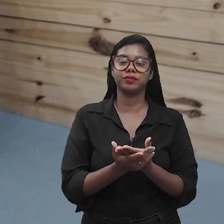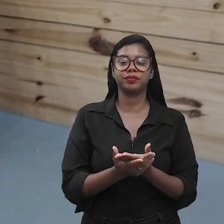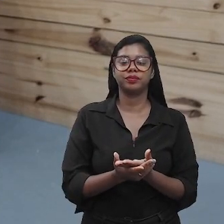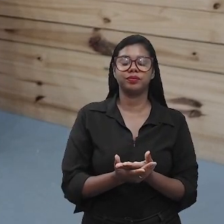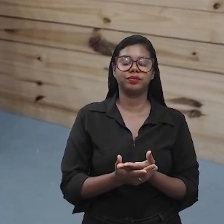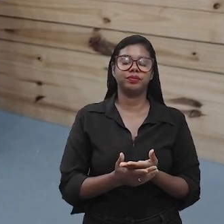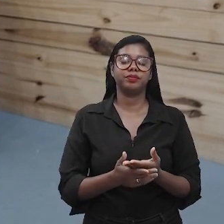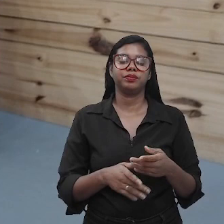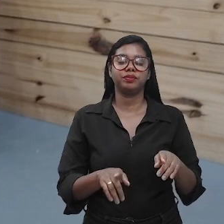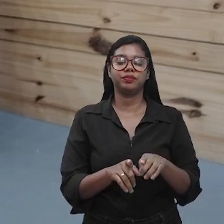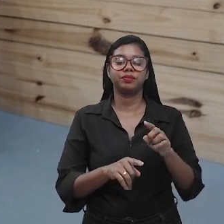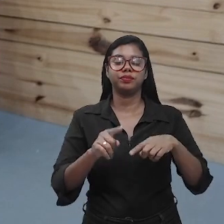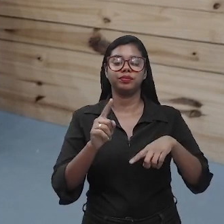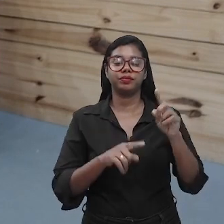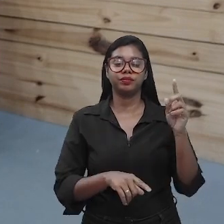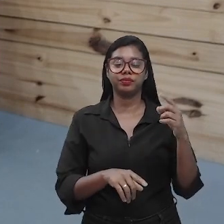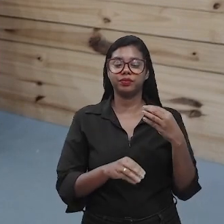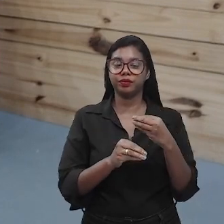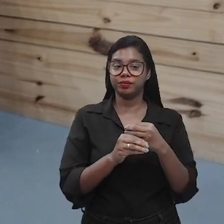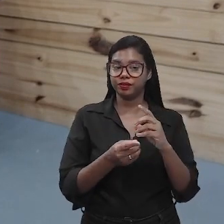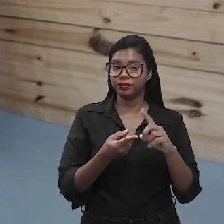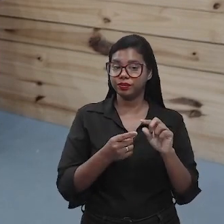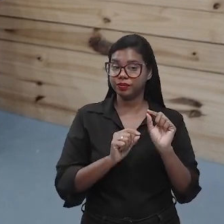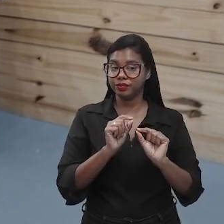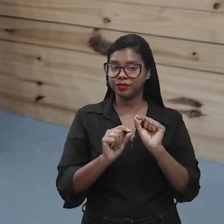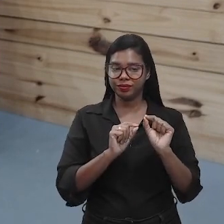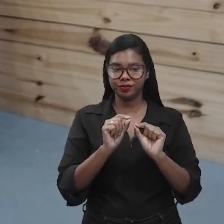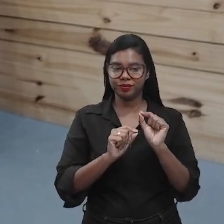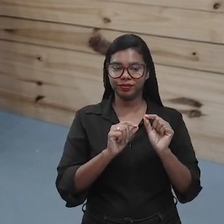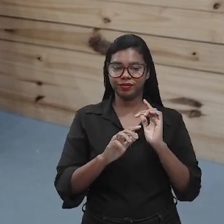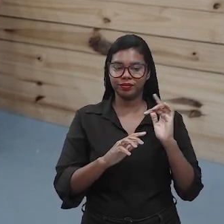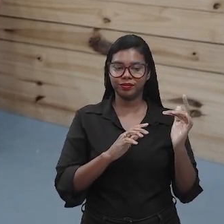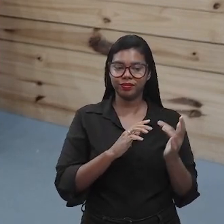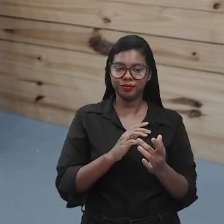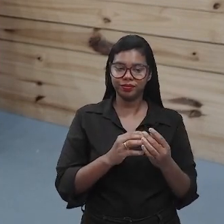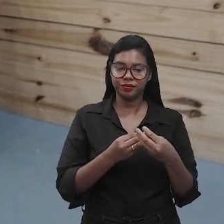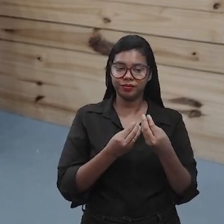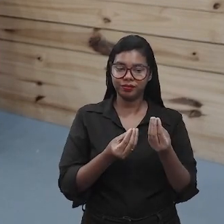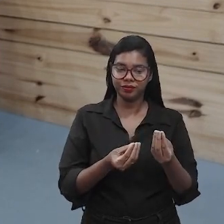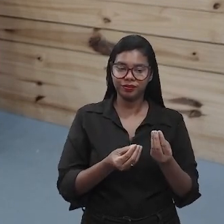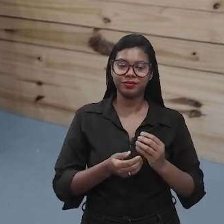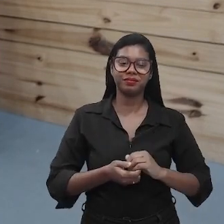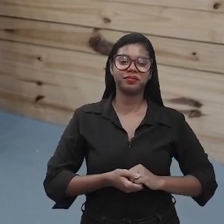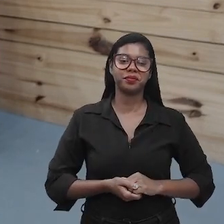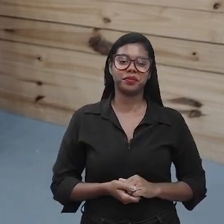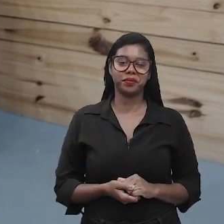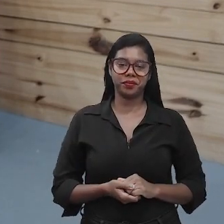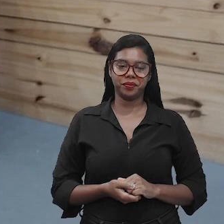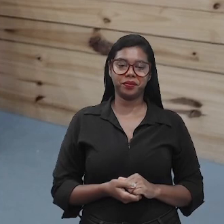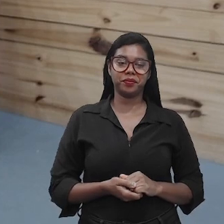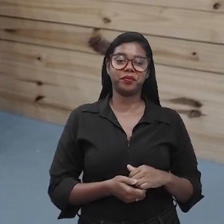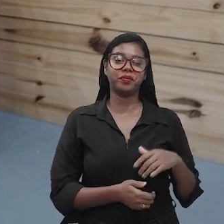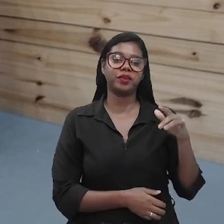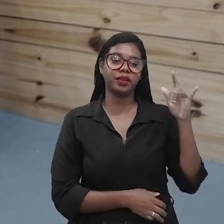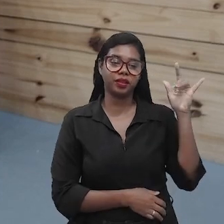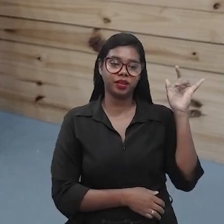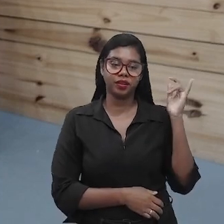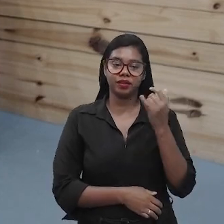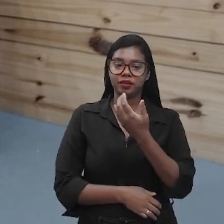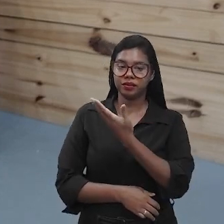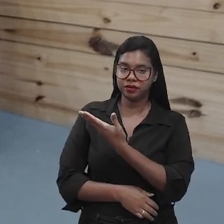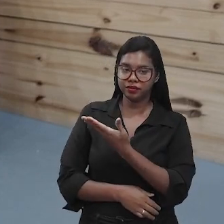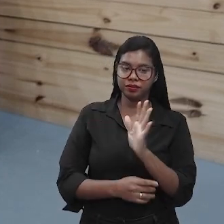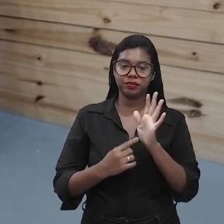mudar aquilo que a rede social te oferece. Então, por exemplo, eu trabalho basicamente com o Instagram hoje. Não trabalho tanto com o